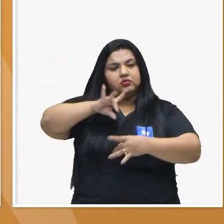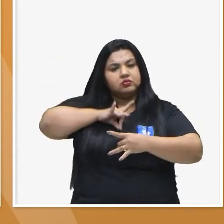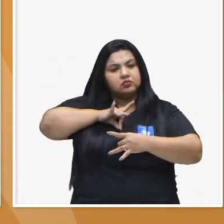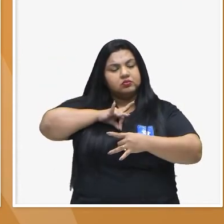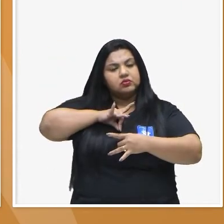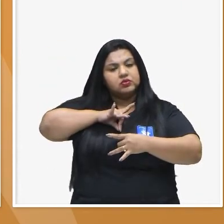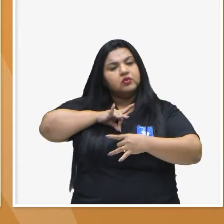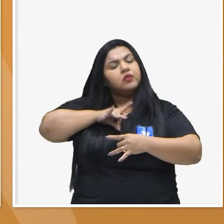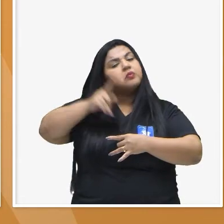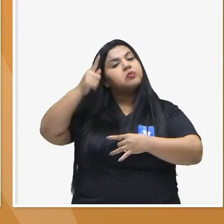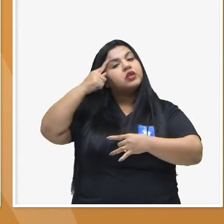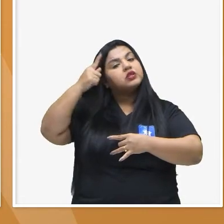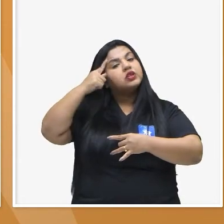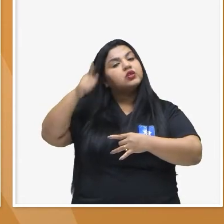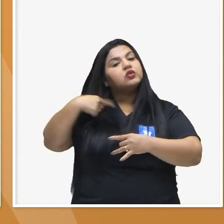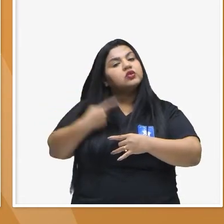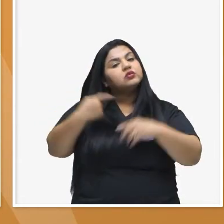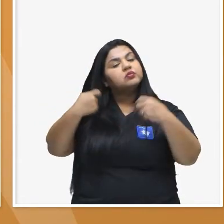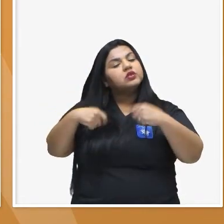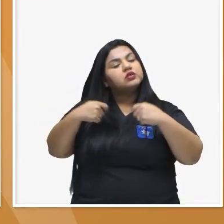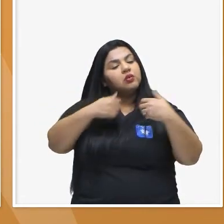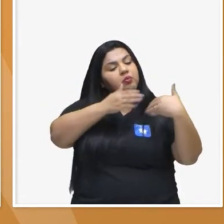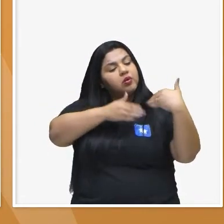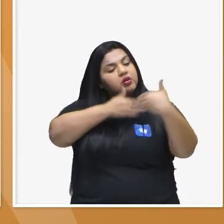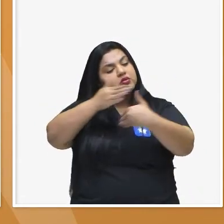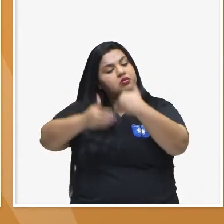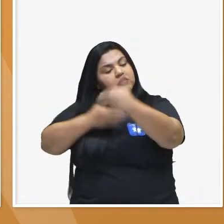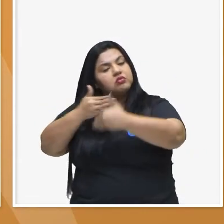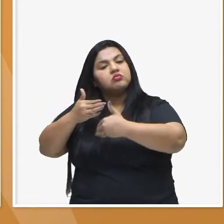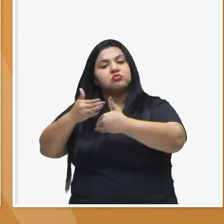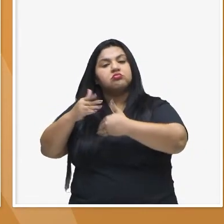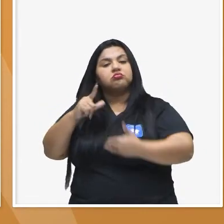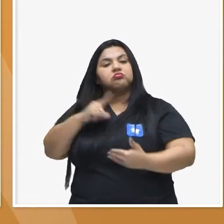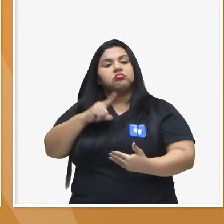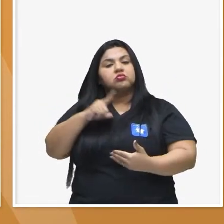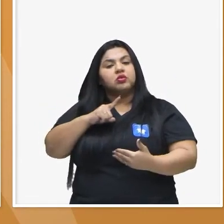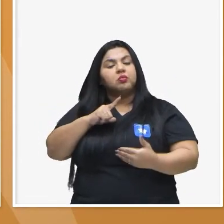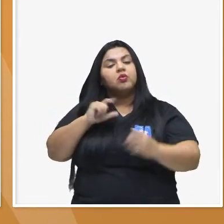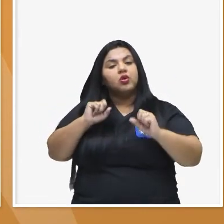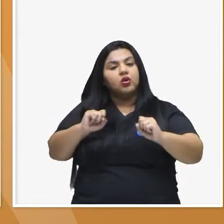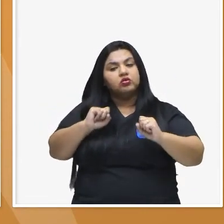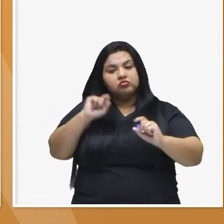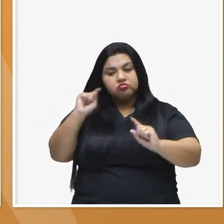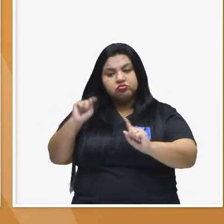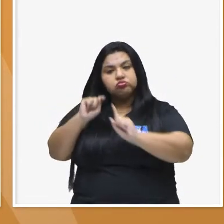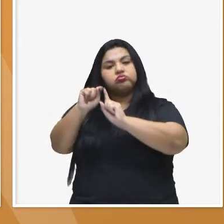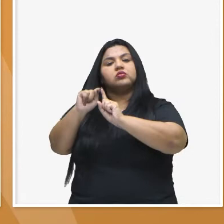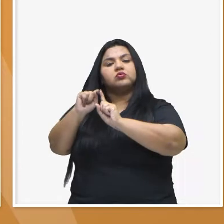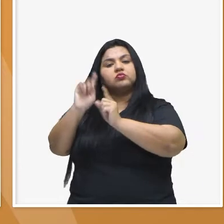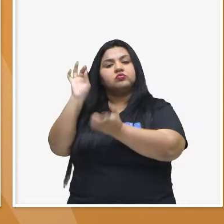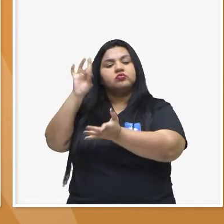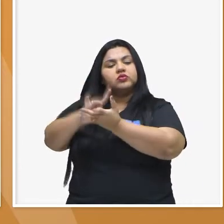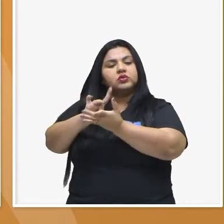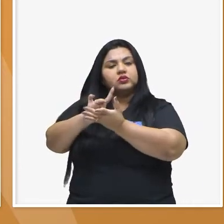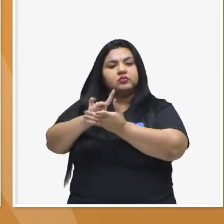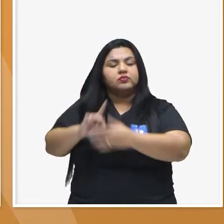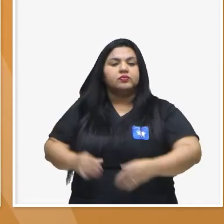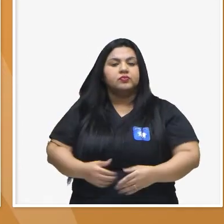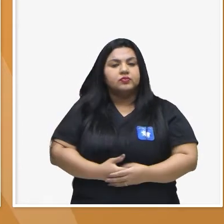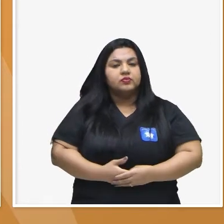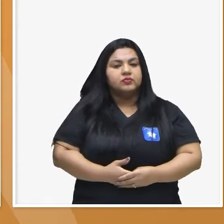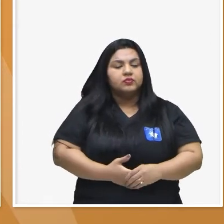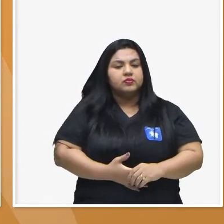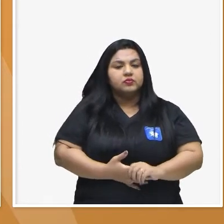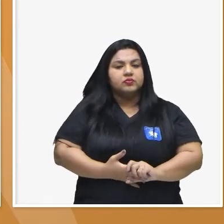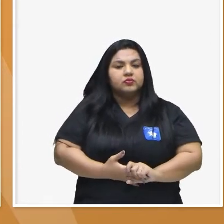Ele vai pensar que nós temos que passar por um processo, né? Para que a gente possa chegar à verdade absoluta, né? Que é o